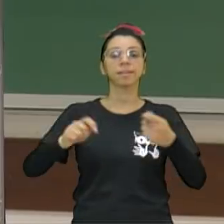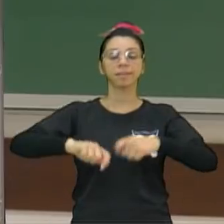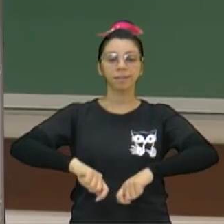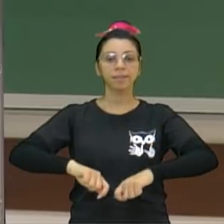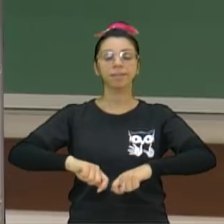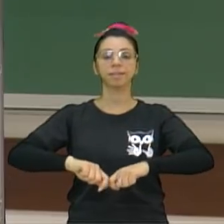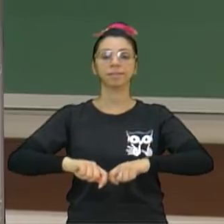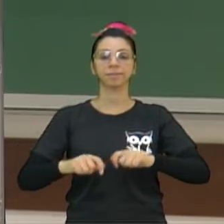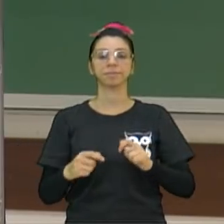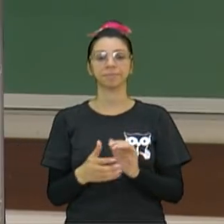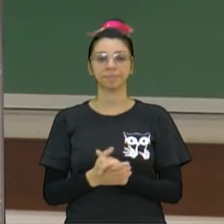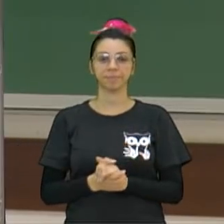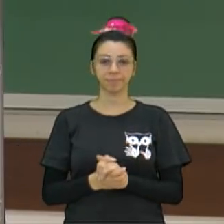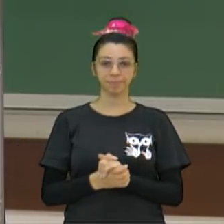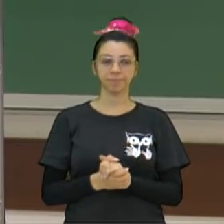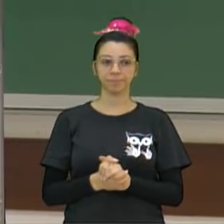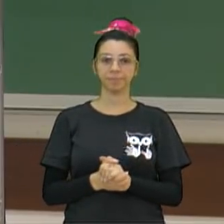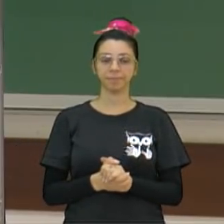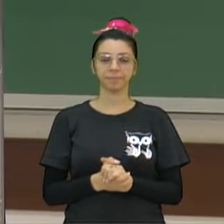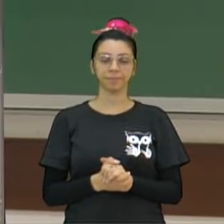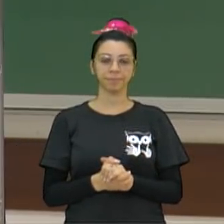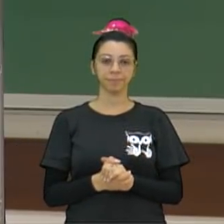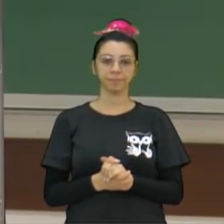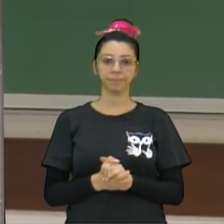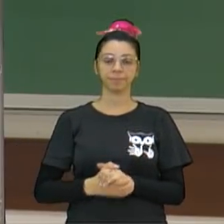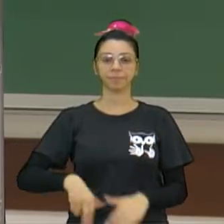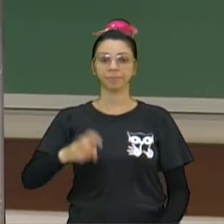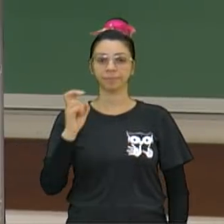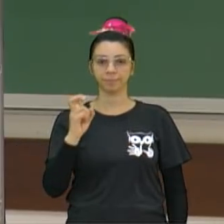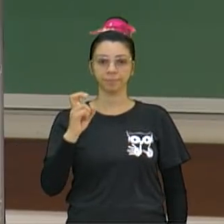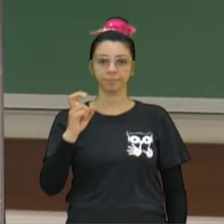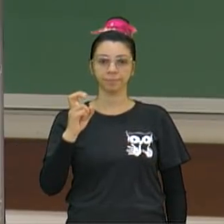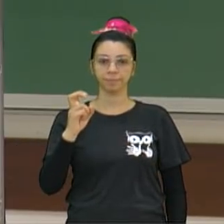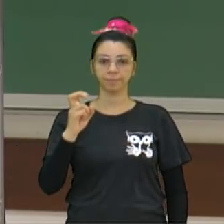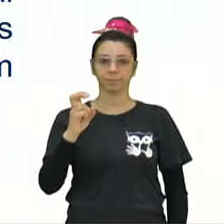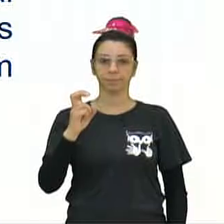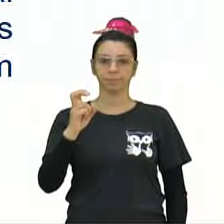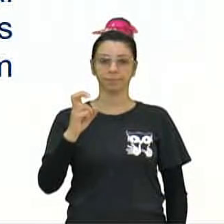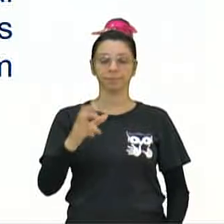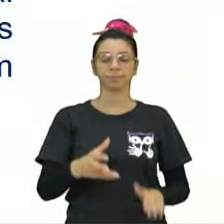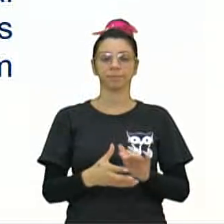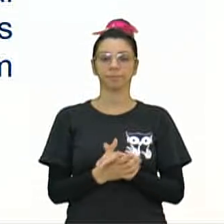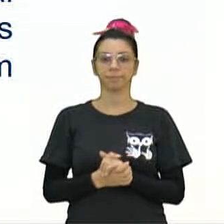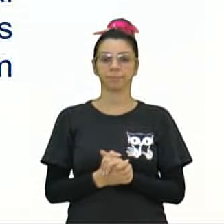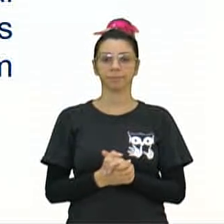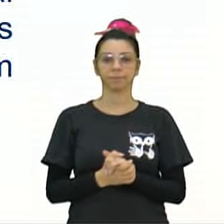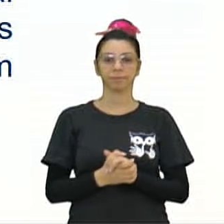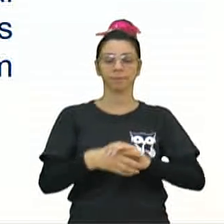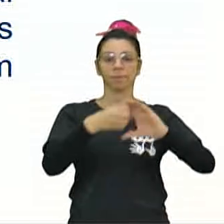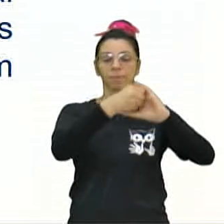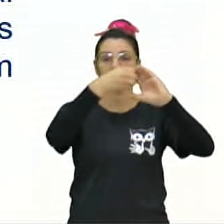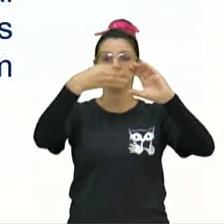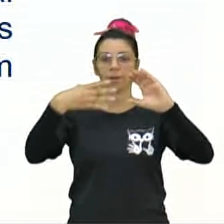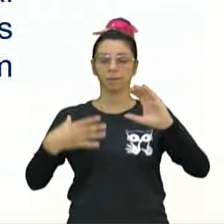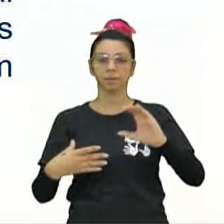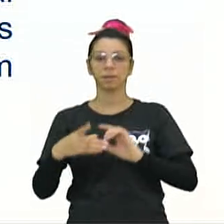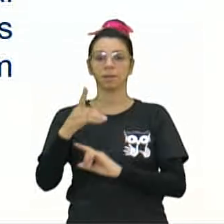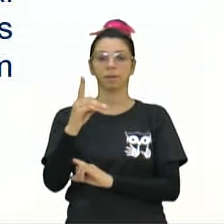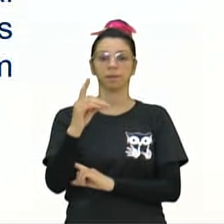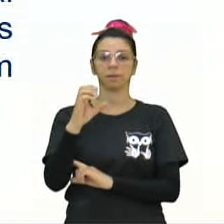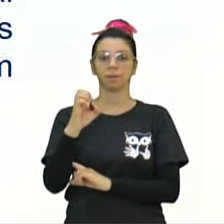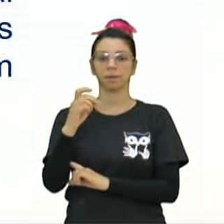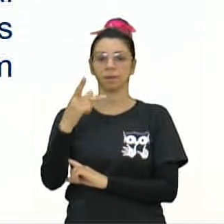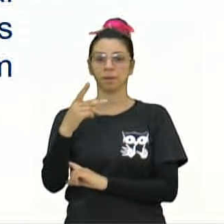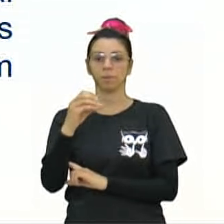a cereja do bolo. Questão 5 agora, galera, vamos lá. Uma das características do depoimento consiste